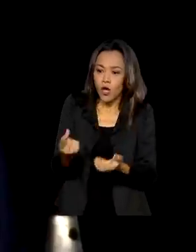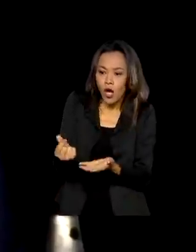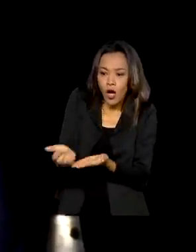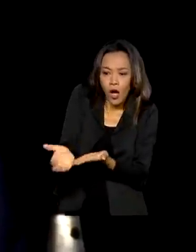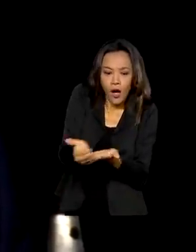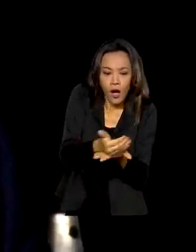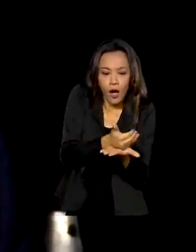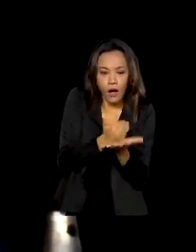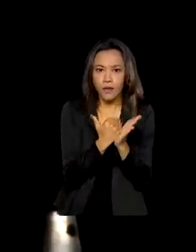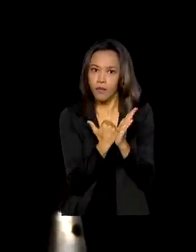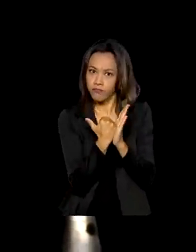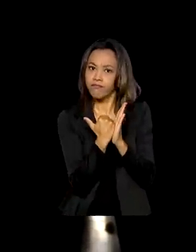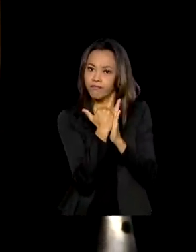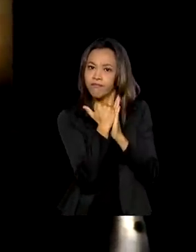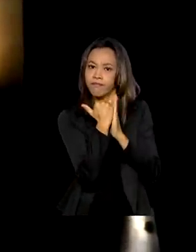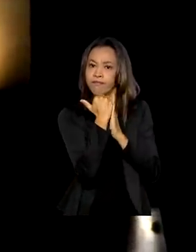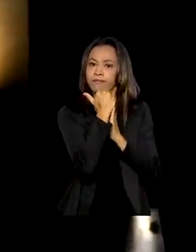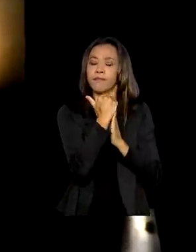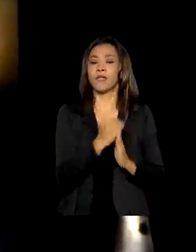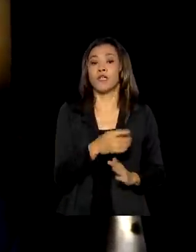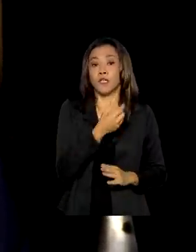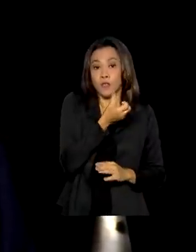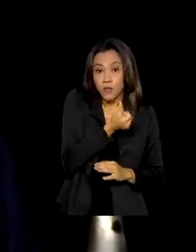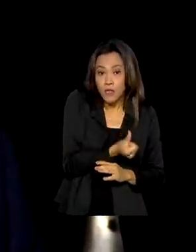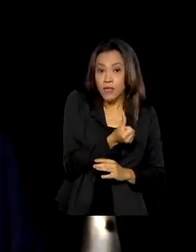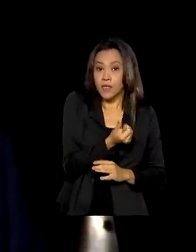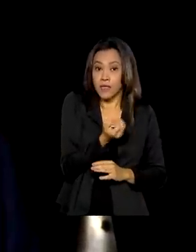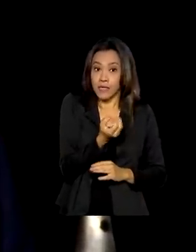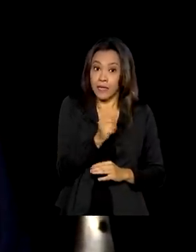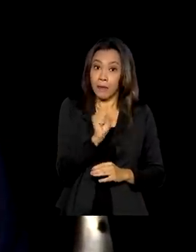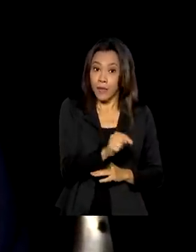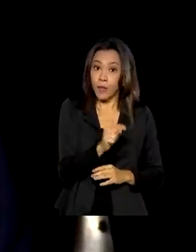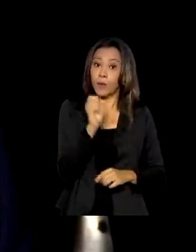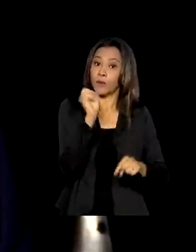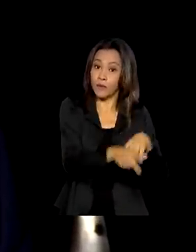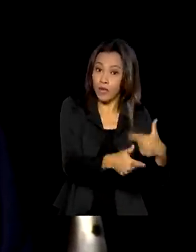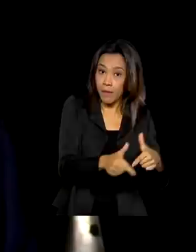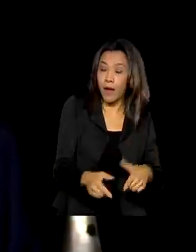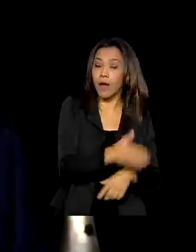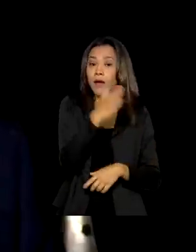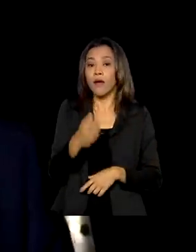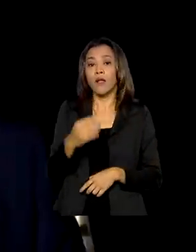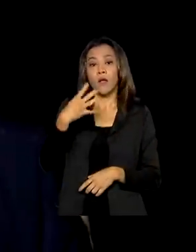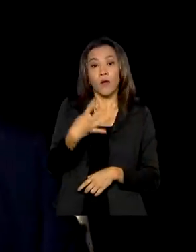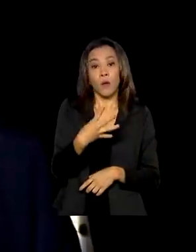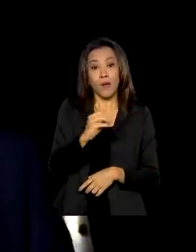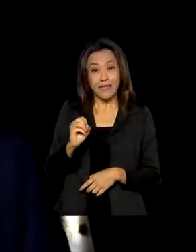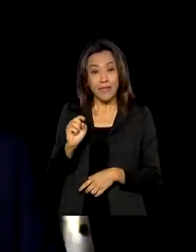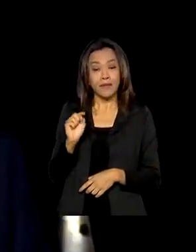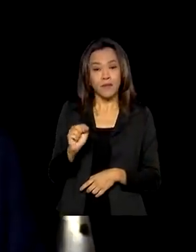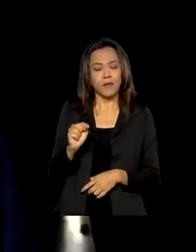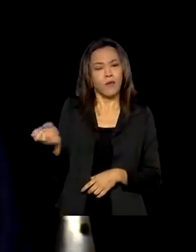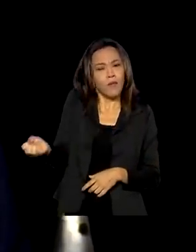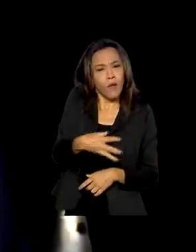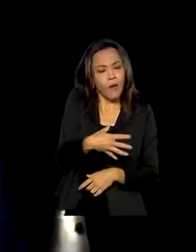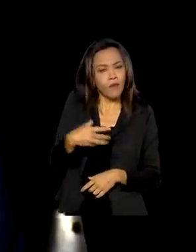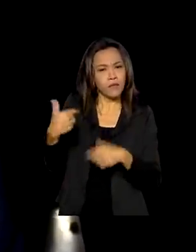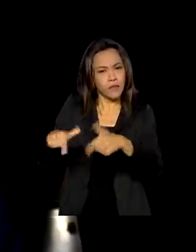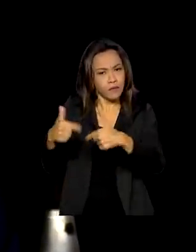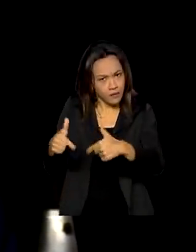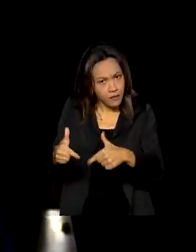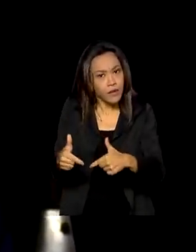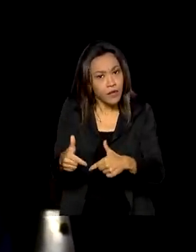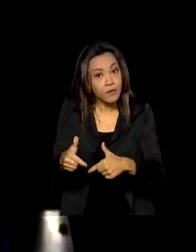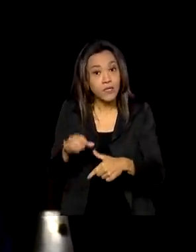a geração de emprego 260 mil empregos em janeiro 400 mil empregos novos empregos em fevereiro empregos